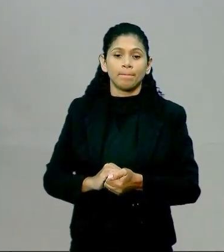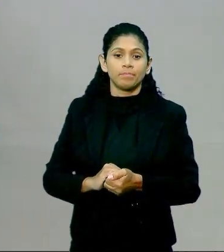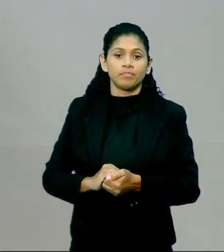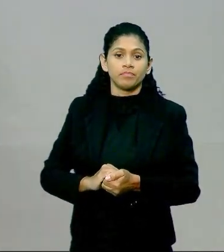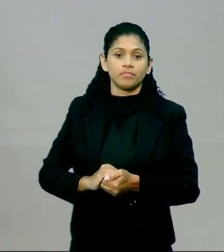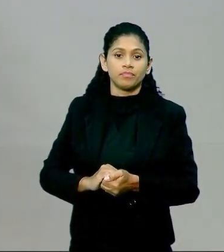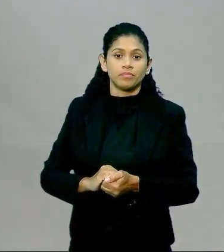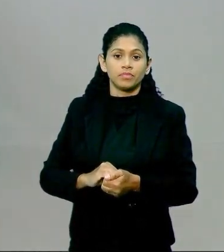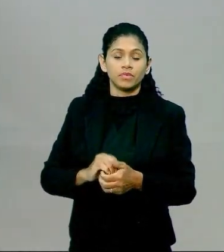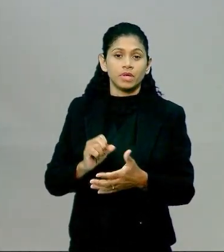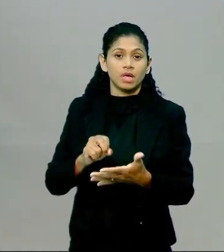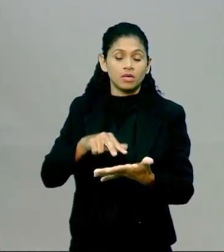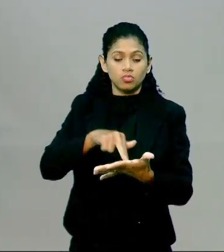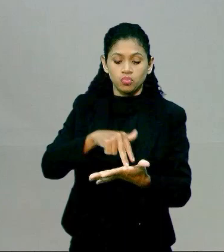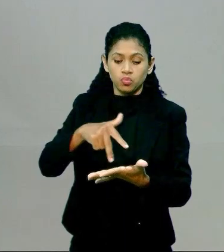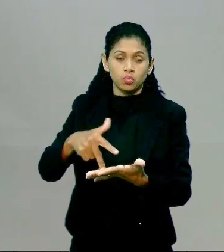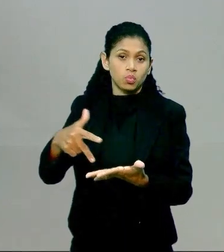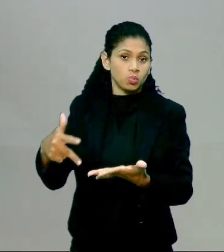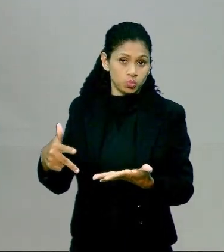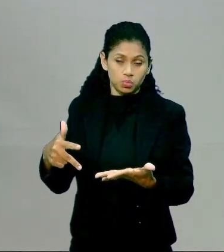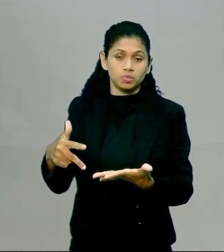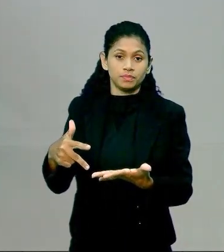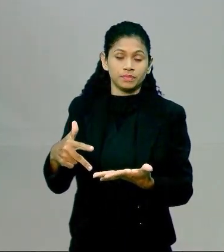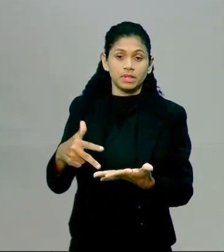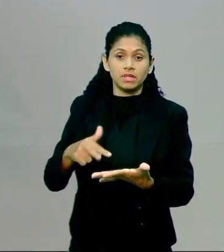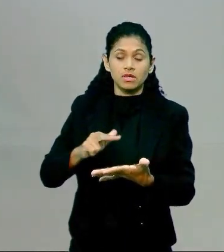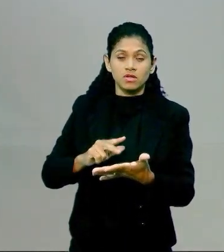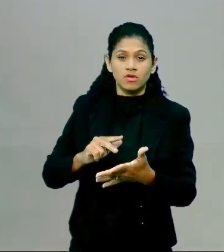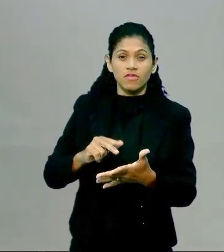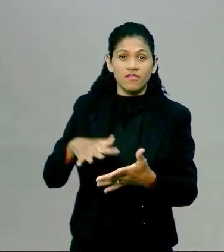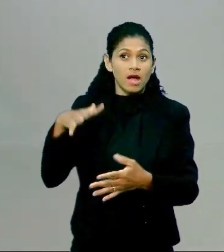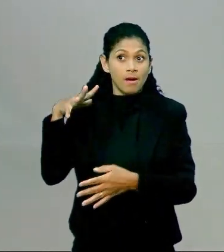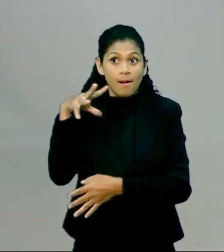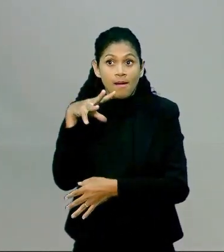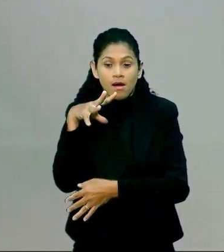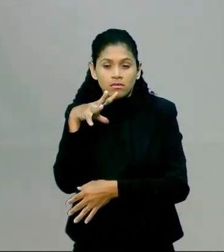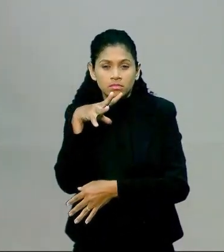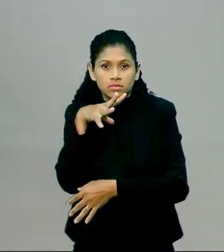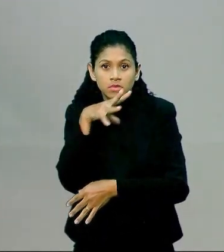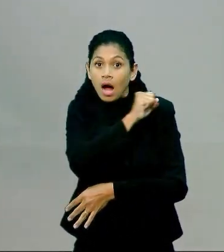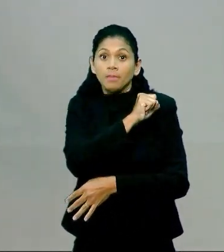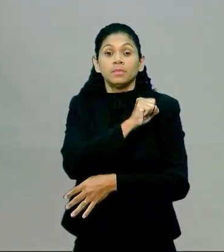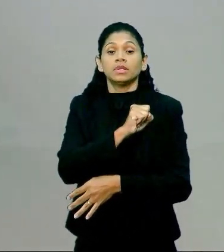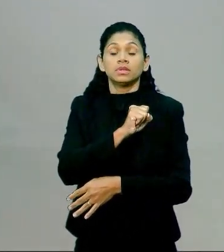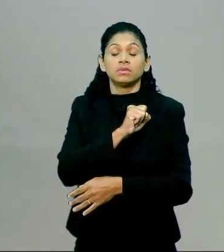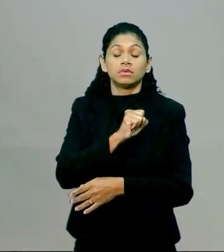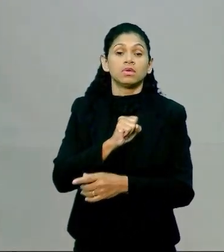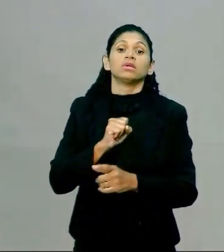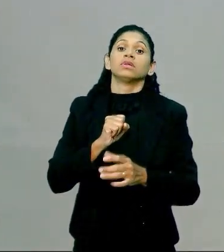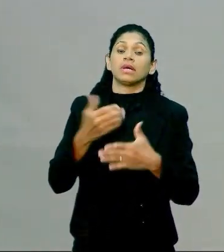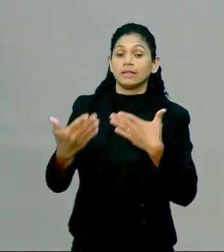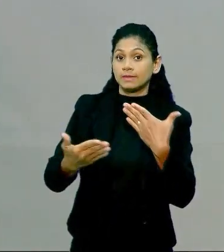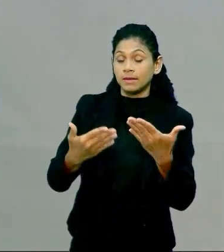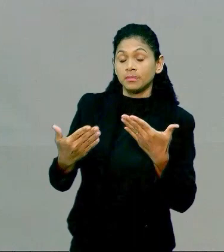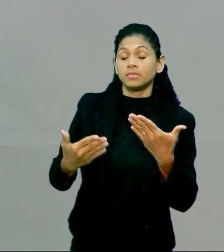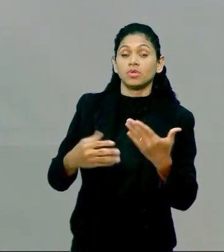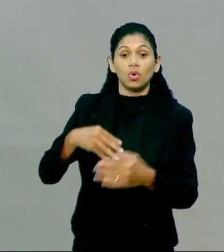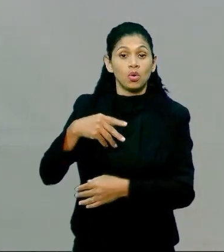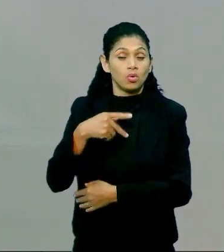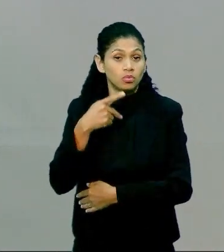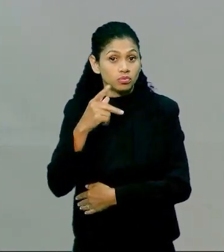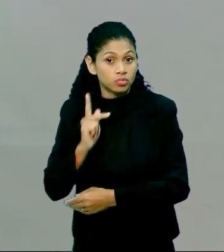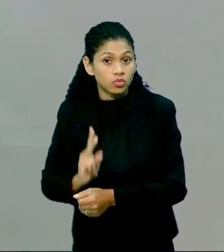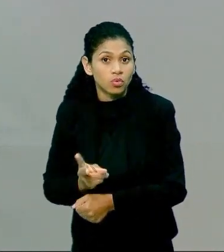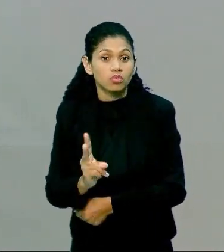7 e 8. E isso vai ser acelerado na cadência musical. 1, 2, 3, 4, 5, 6, 7 e 8. Eu continuo falando de